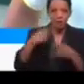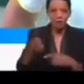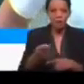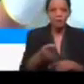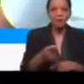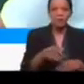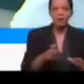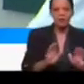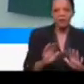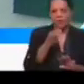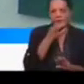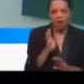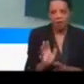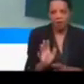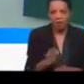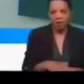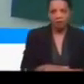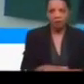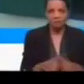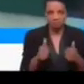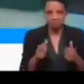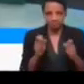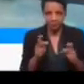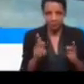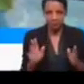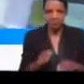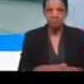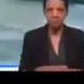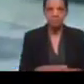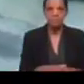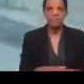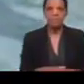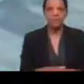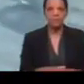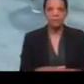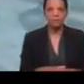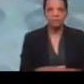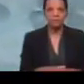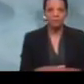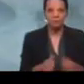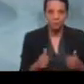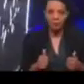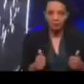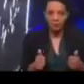mas não, sobre isso não vou falar. Está bem? Ok? Muito obrigado. Pedro, tudo bem?